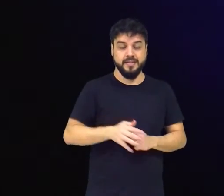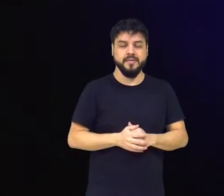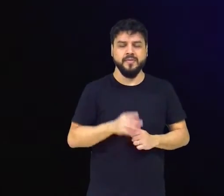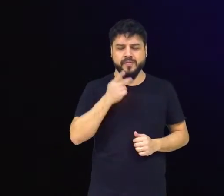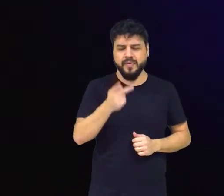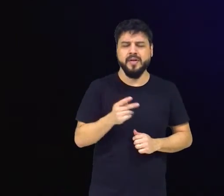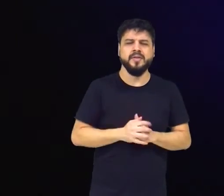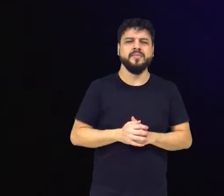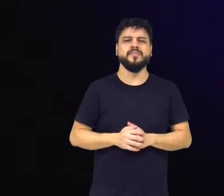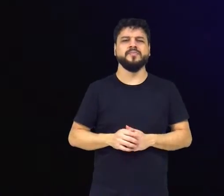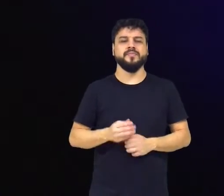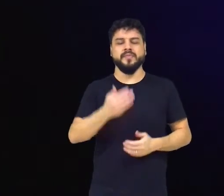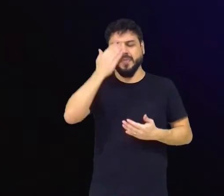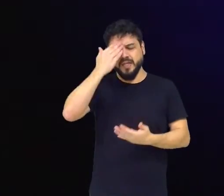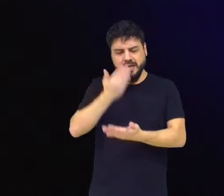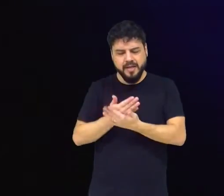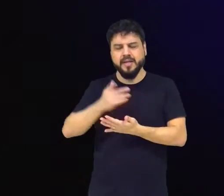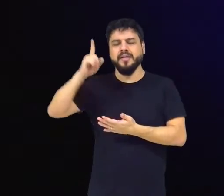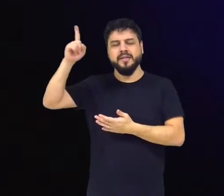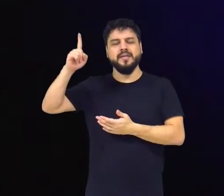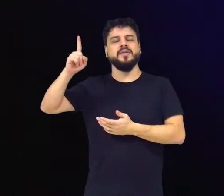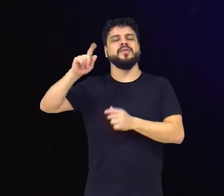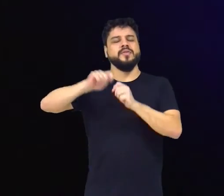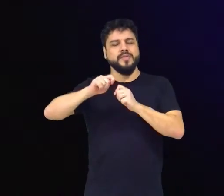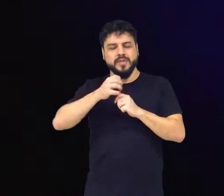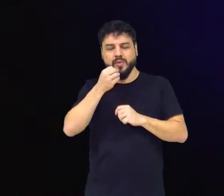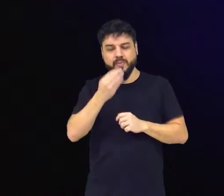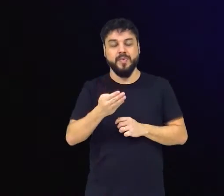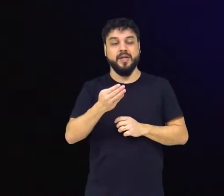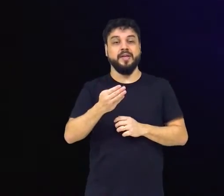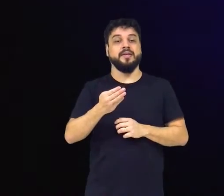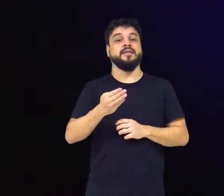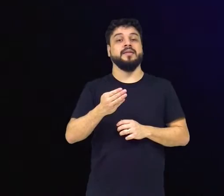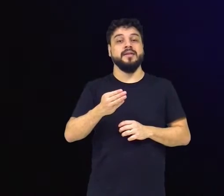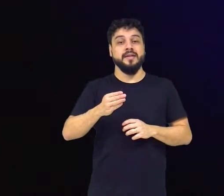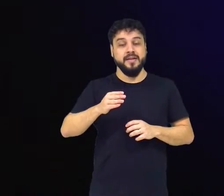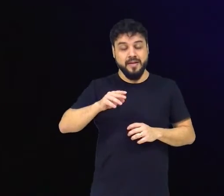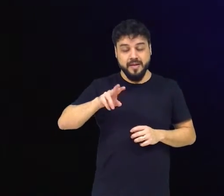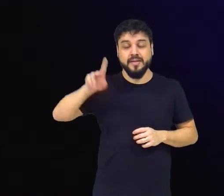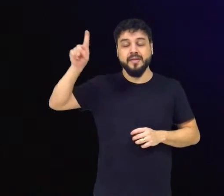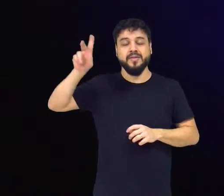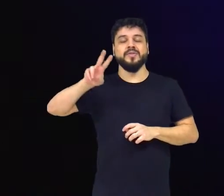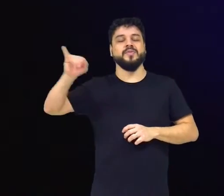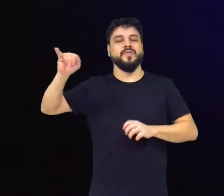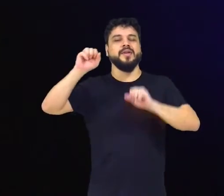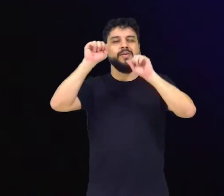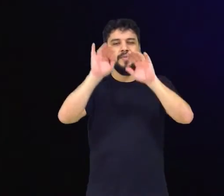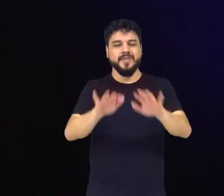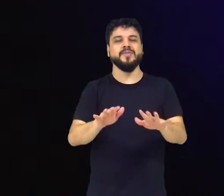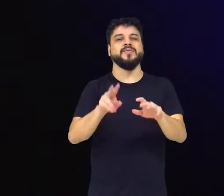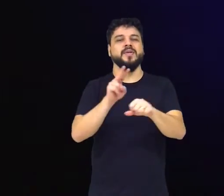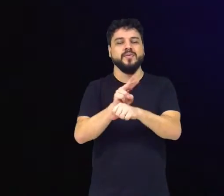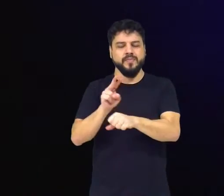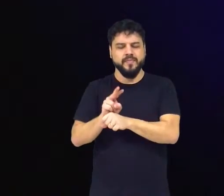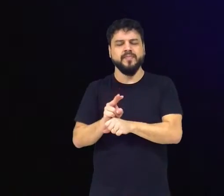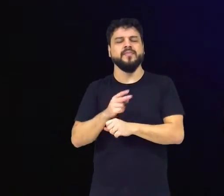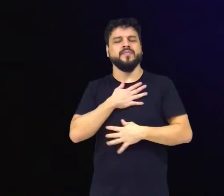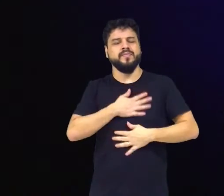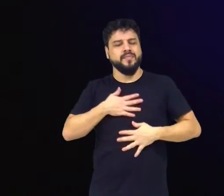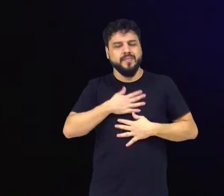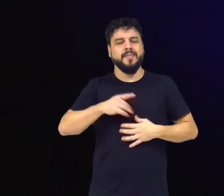na terra e verdadeiramente serás alimentado. Deleite também no Senhor e te concederá o desejo do teu